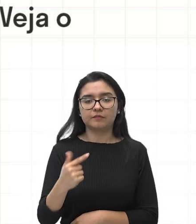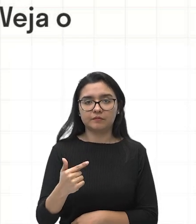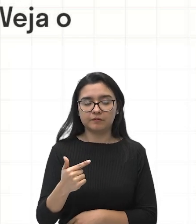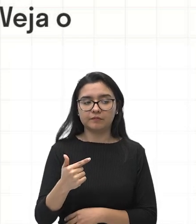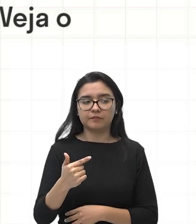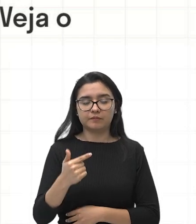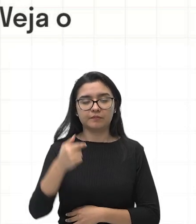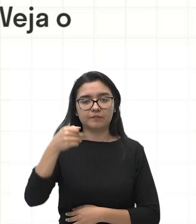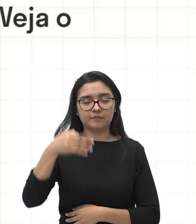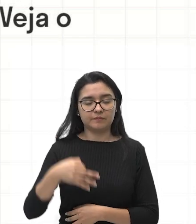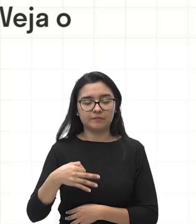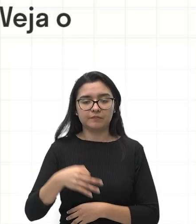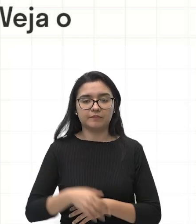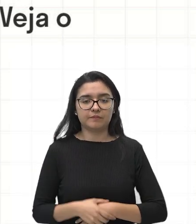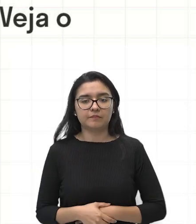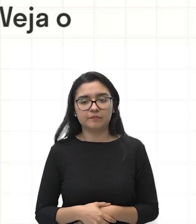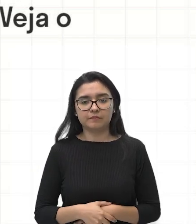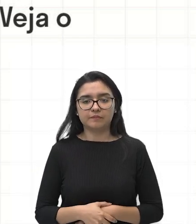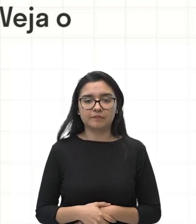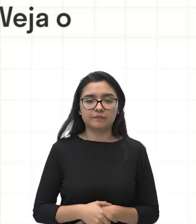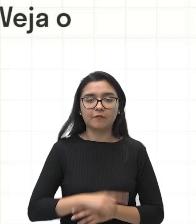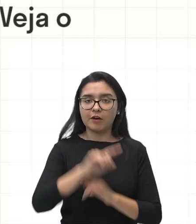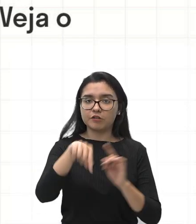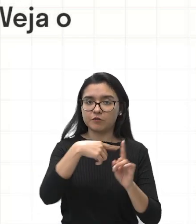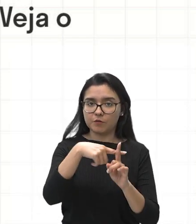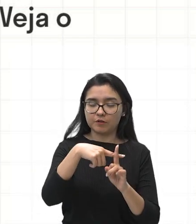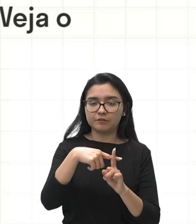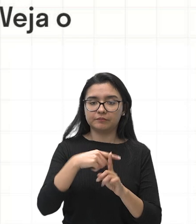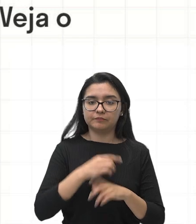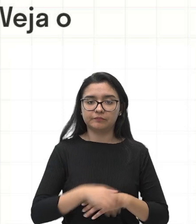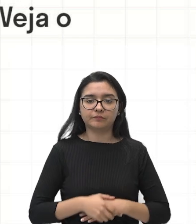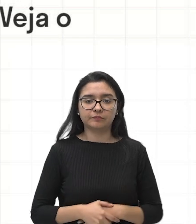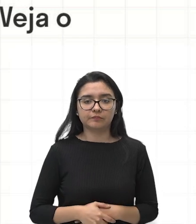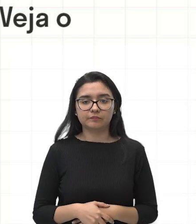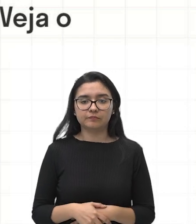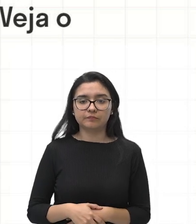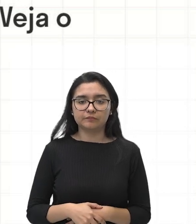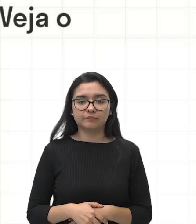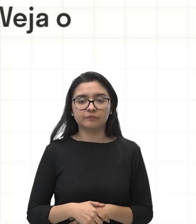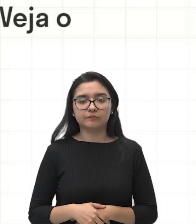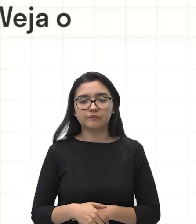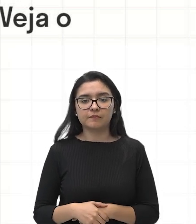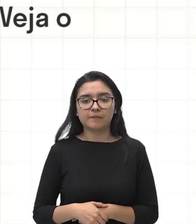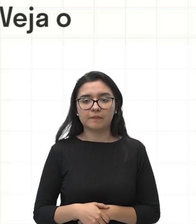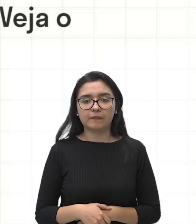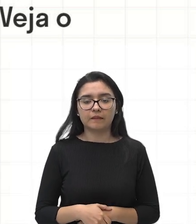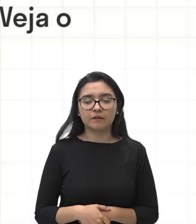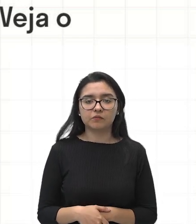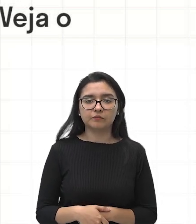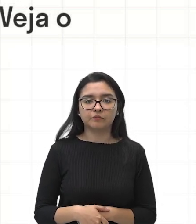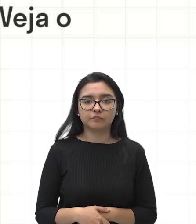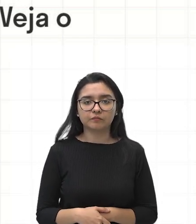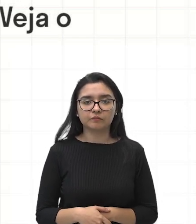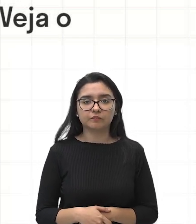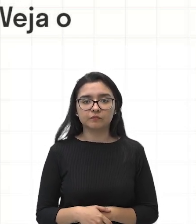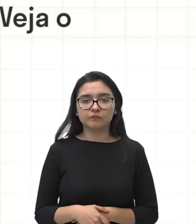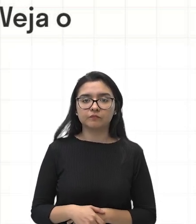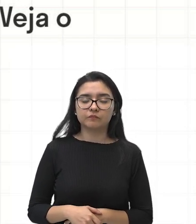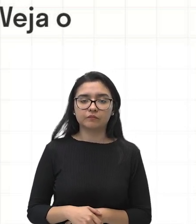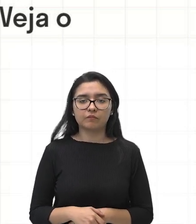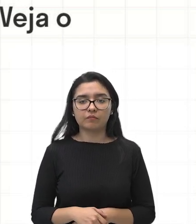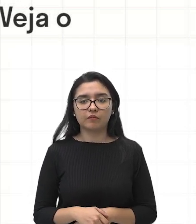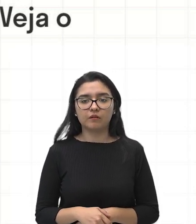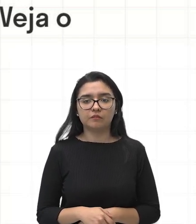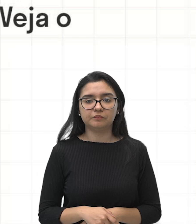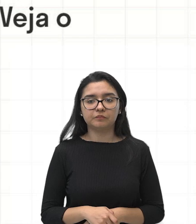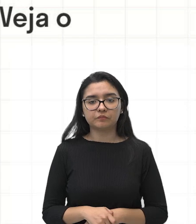0,792. Tá legal? Quero adicionar esses números. Beleza? E aí, para adicionar